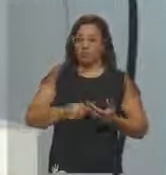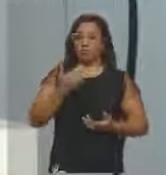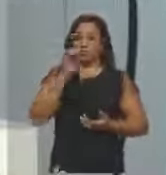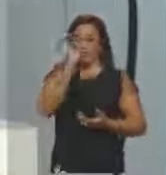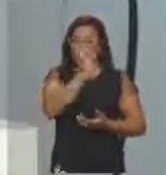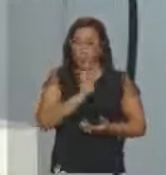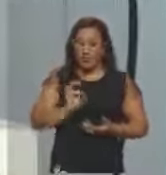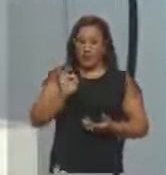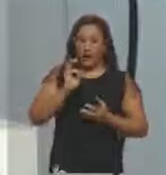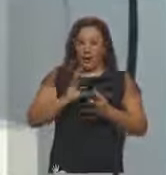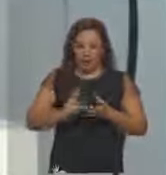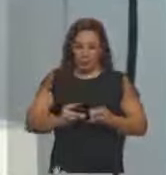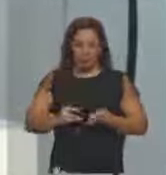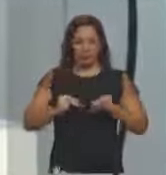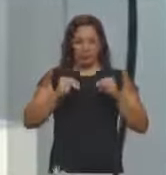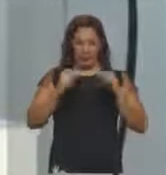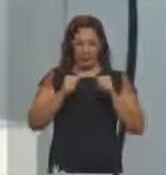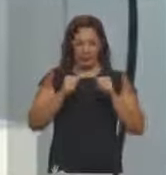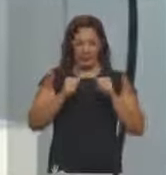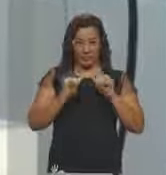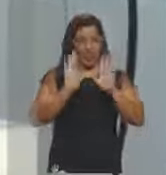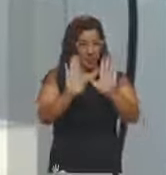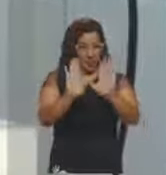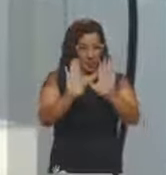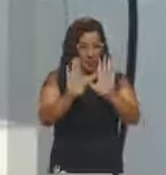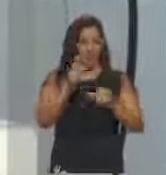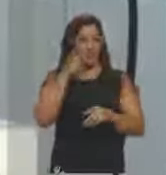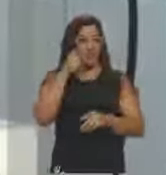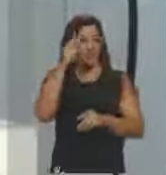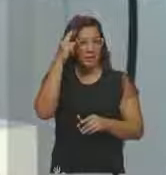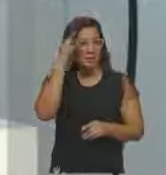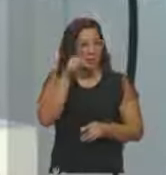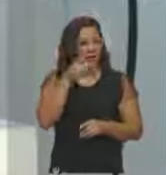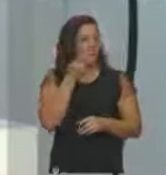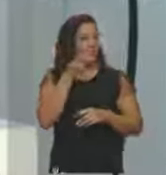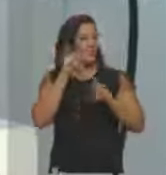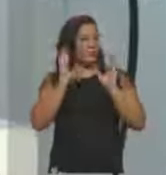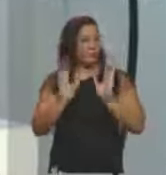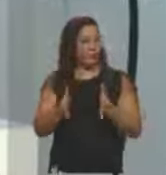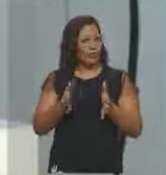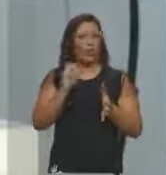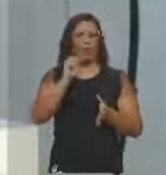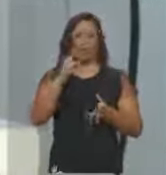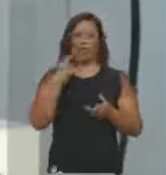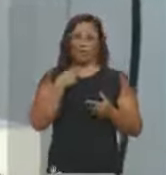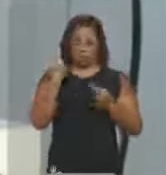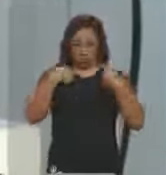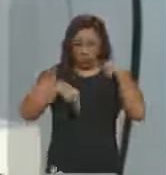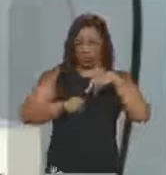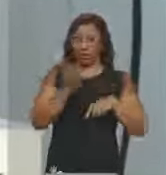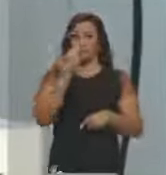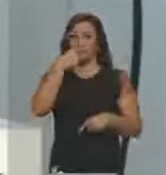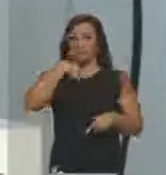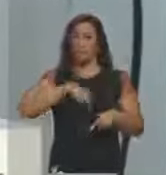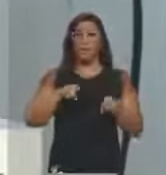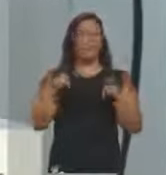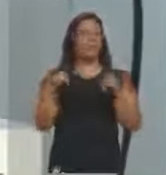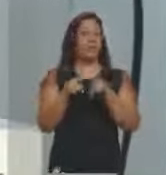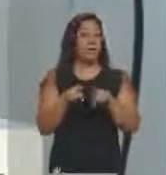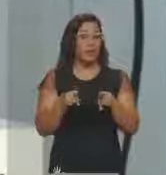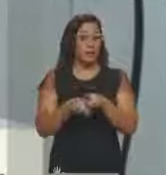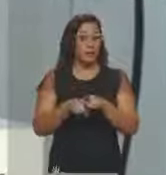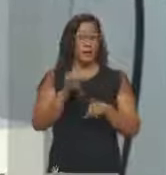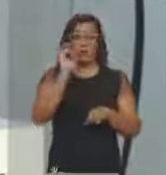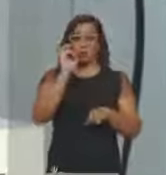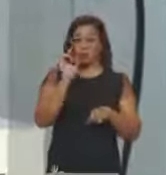estômago. Mas eu quero lembrar para você que falamos aqui que o sistema digestório é constituído também não só